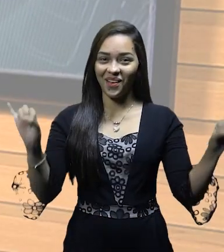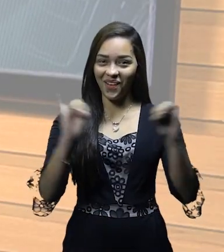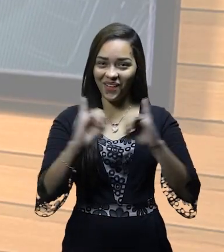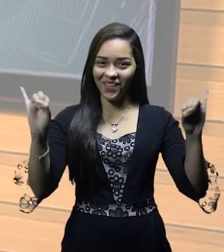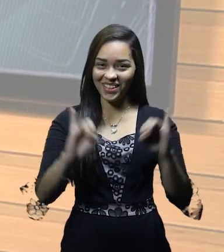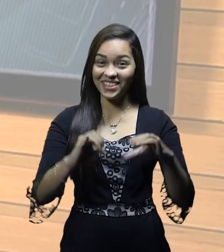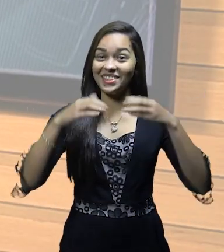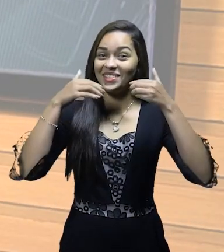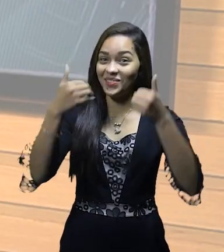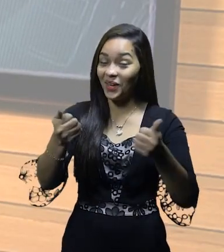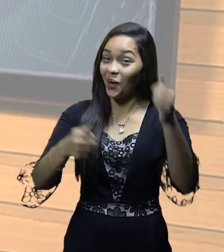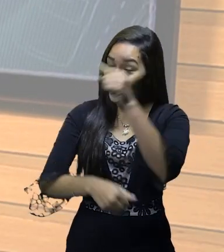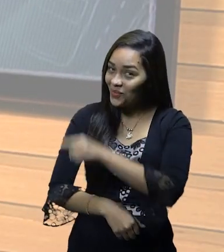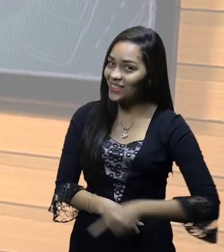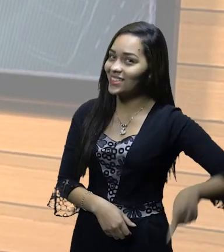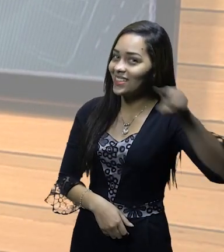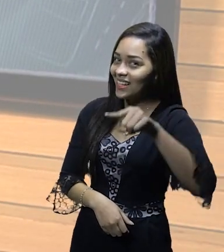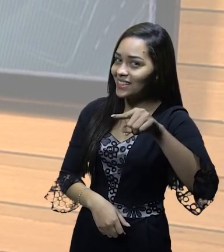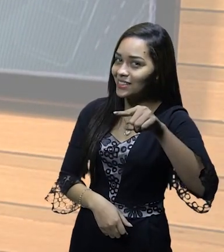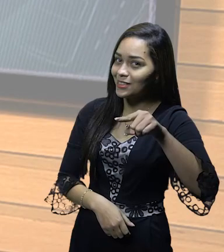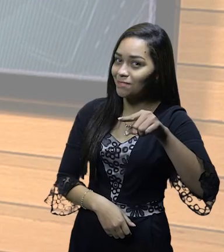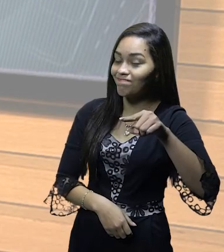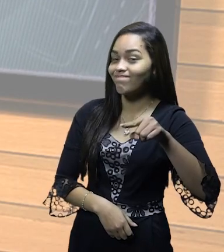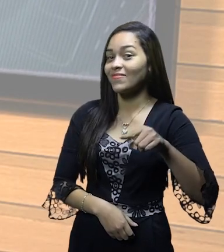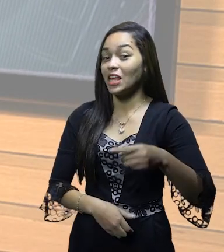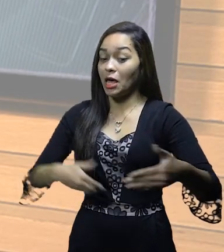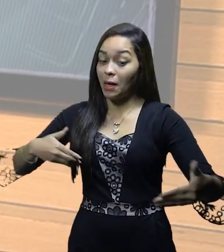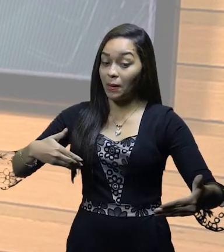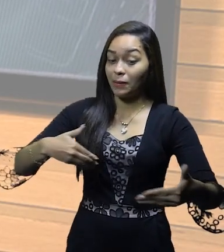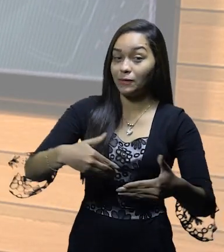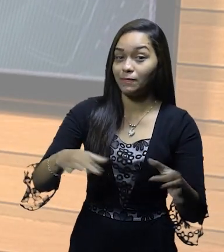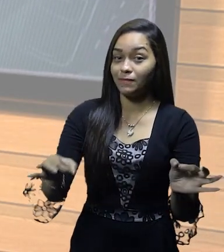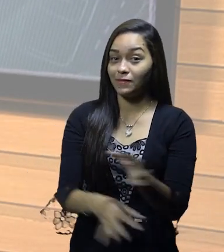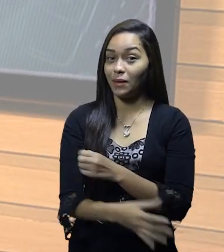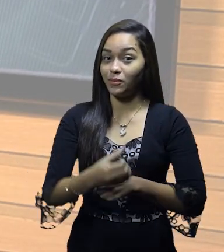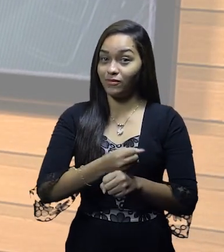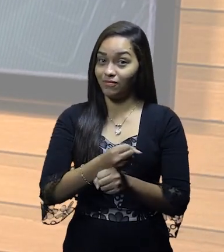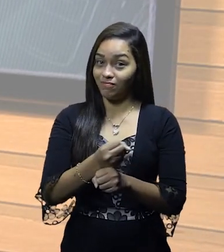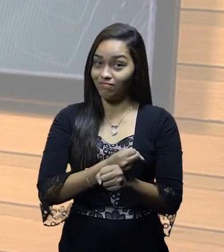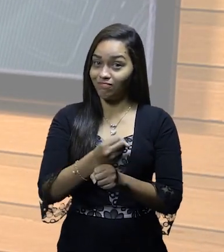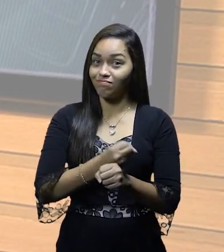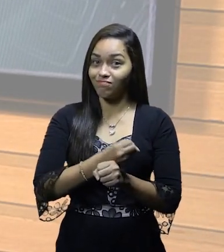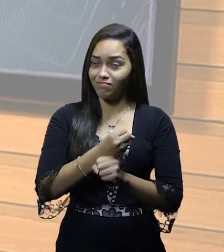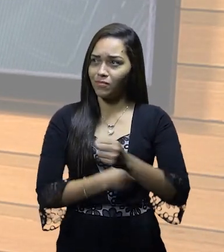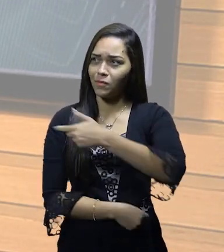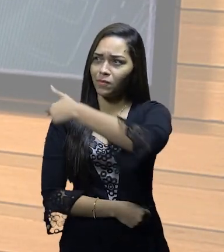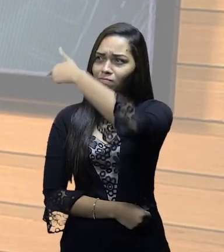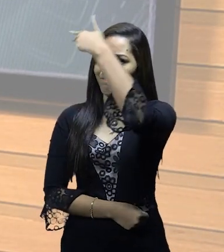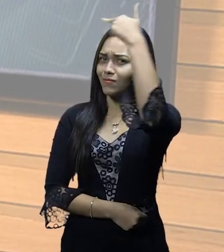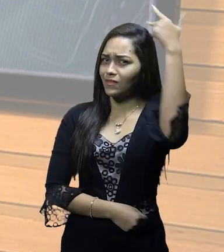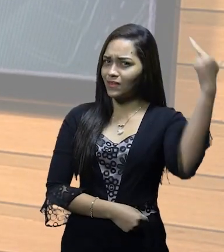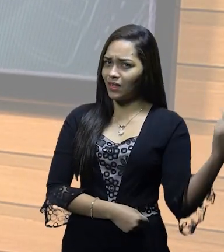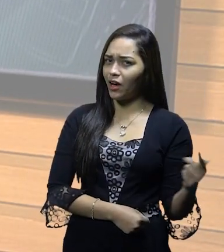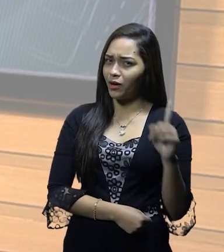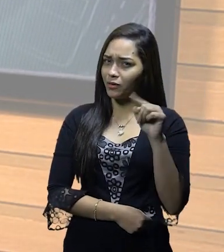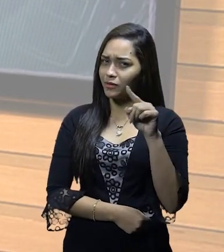anjos, tudo bem com vocês? Final do ano está chegando e na hora de fazer as